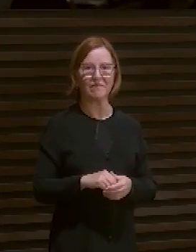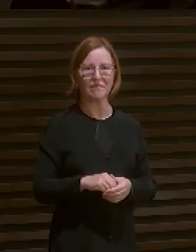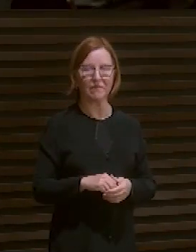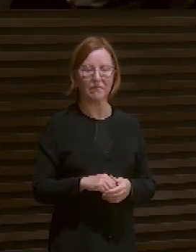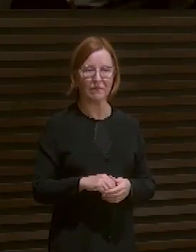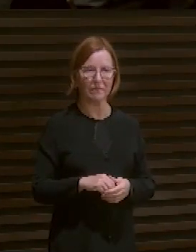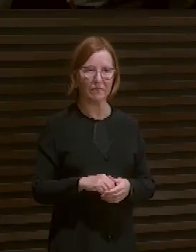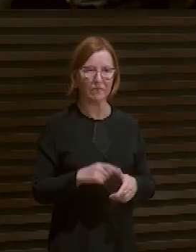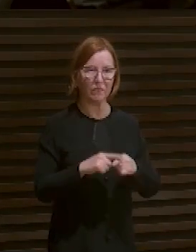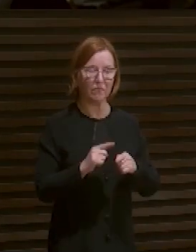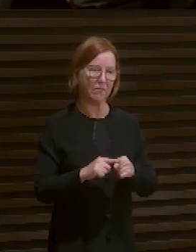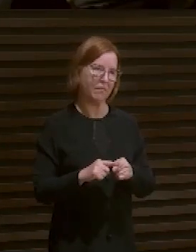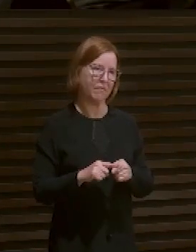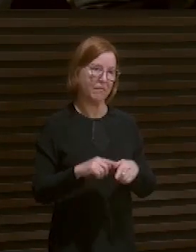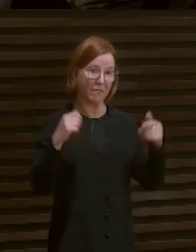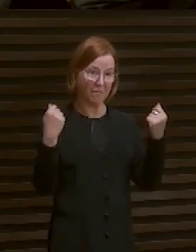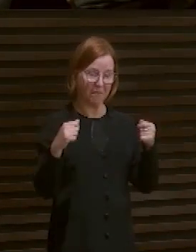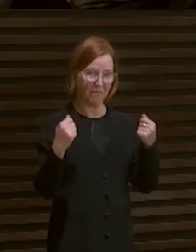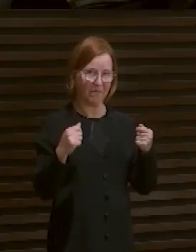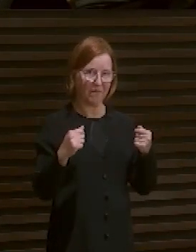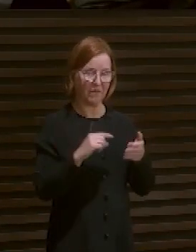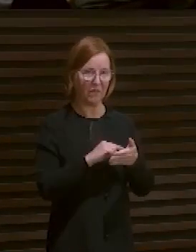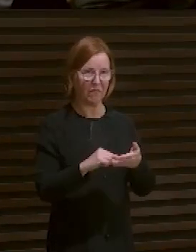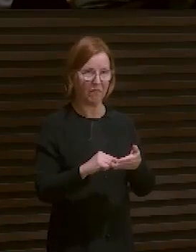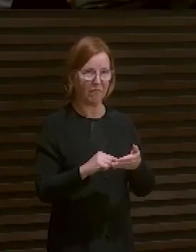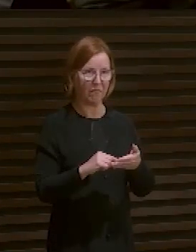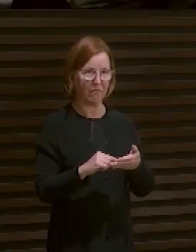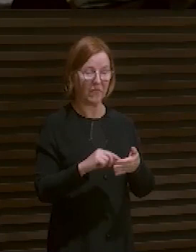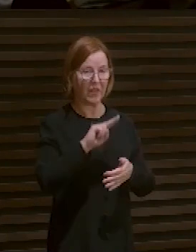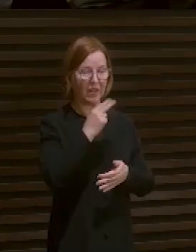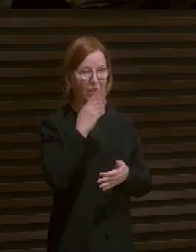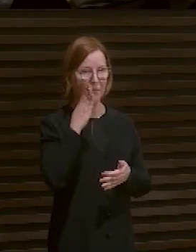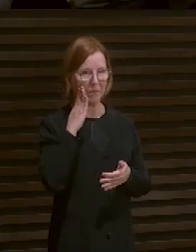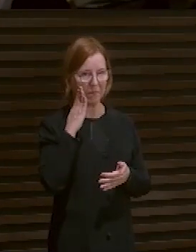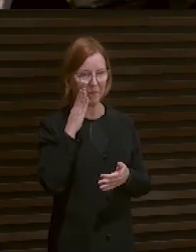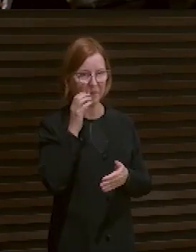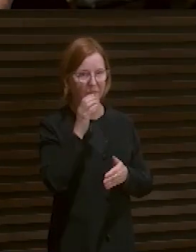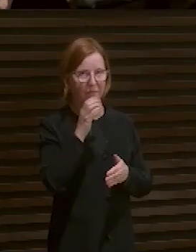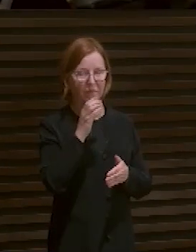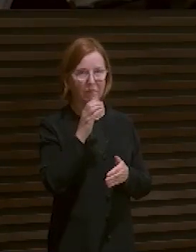Porque convinha, versículo 2 de Hebreus,